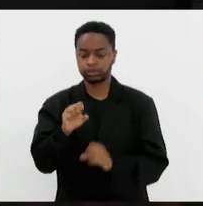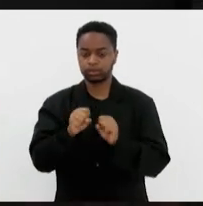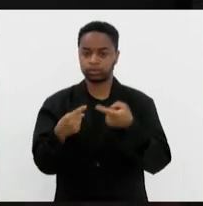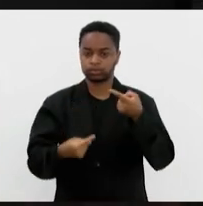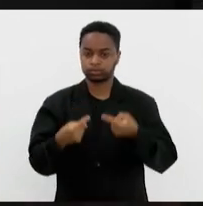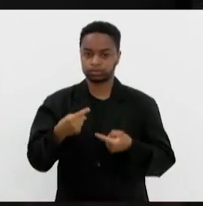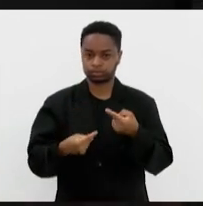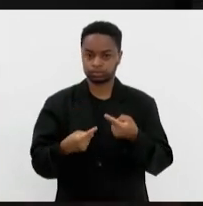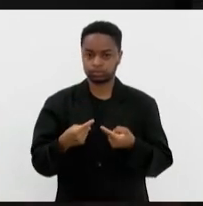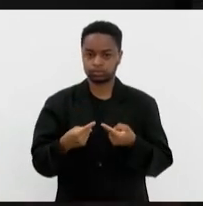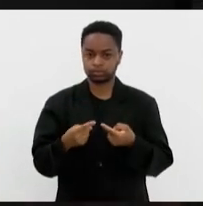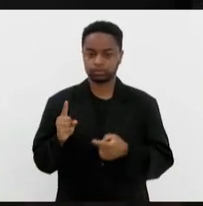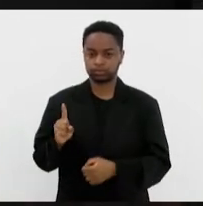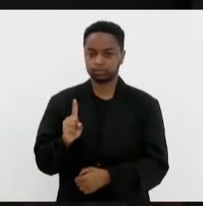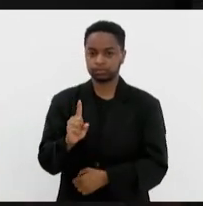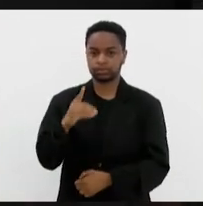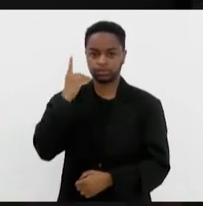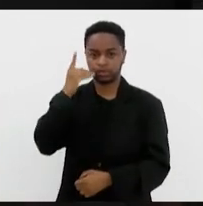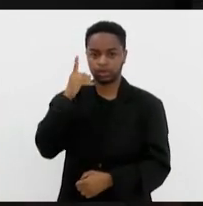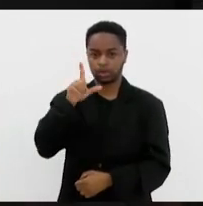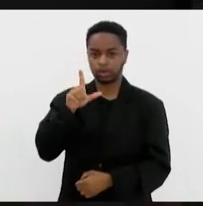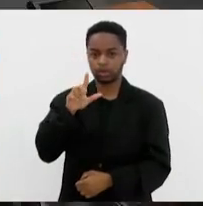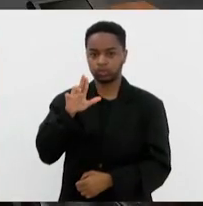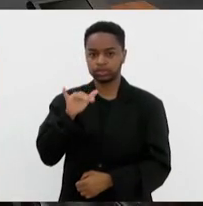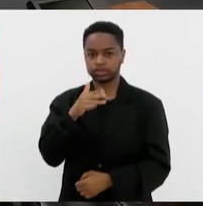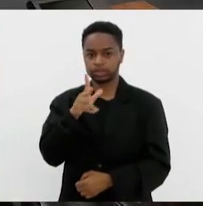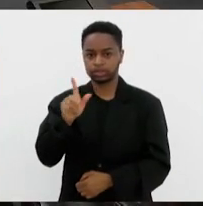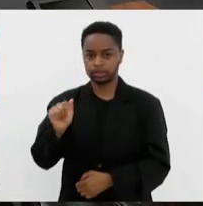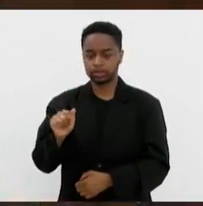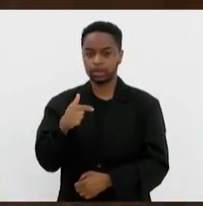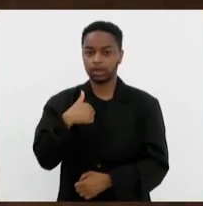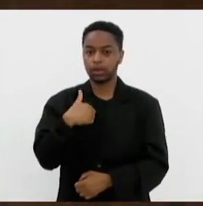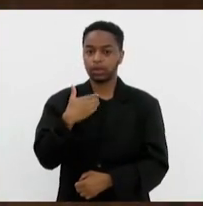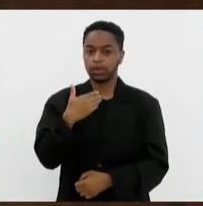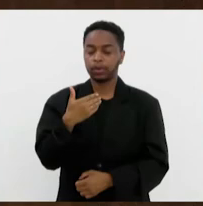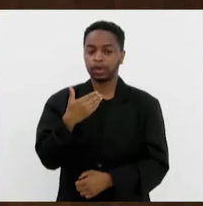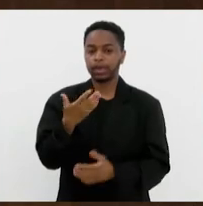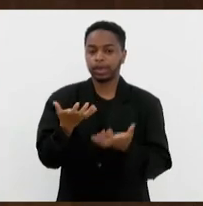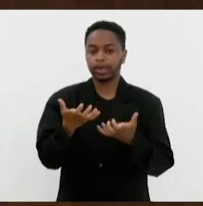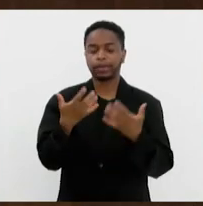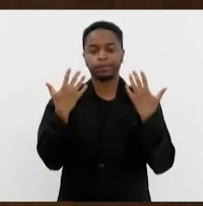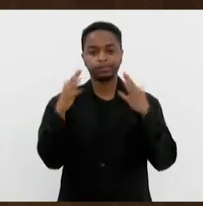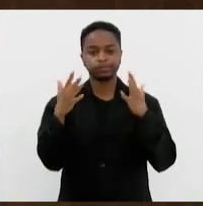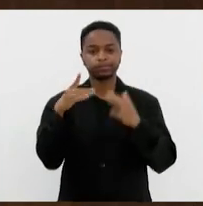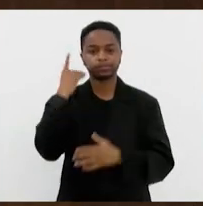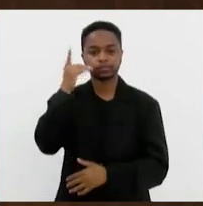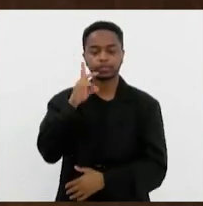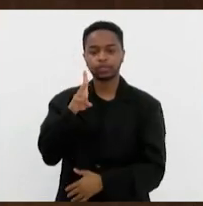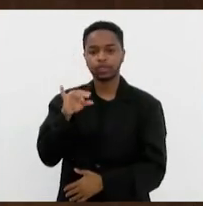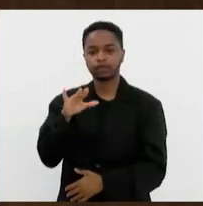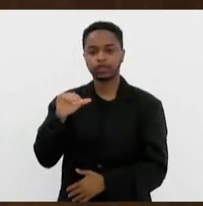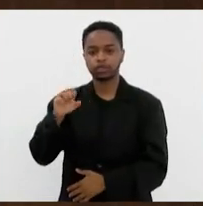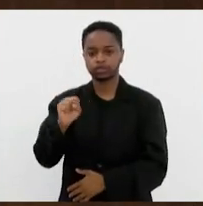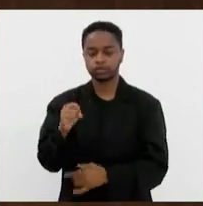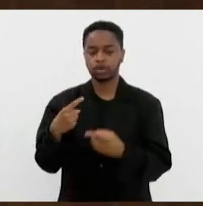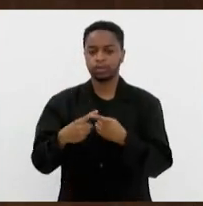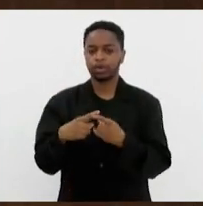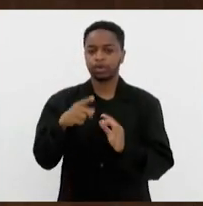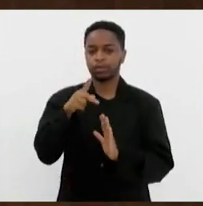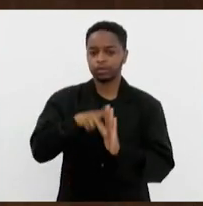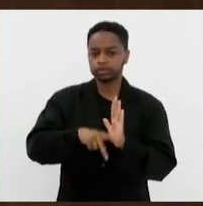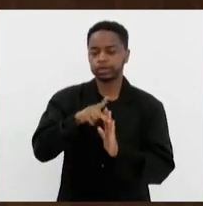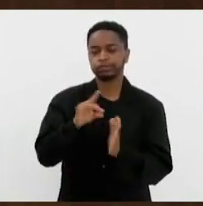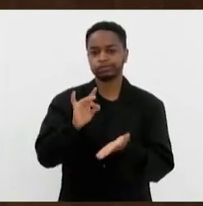discussão. Para discutir, deputada Lucinha. Eu queria primeiro parabenizar o deputado Vinícius Cozzolino. Esse projeto é de